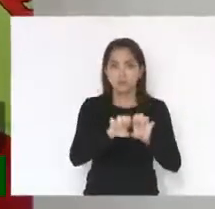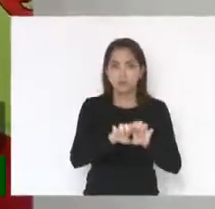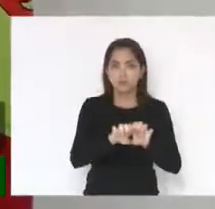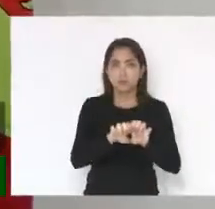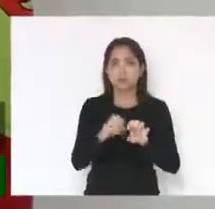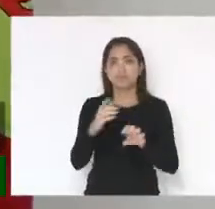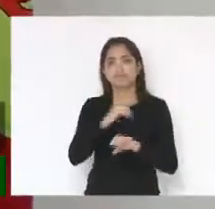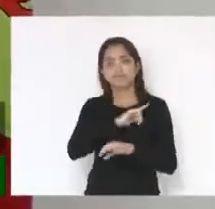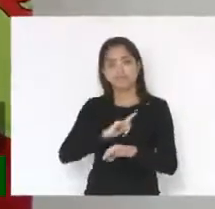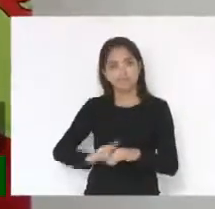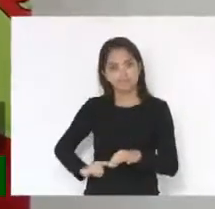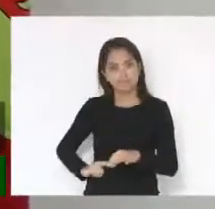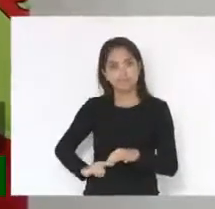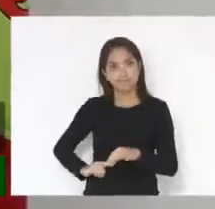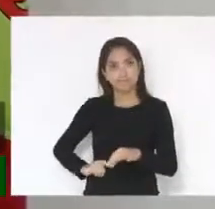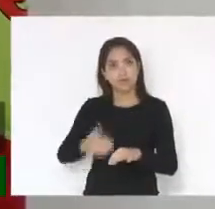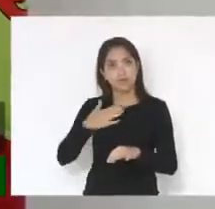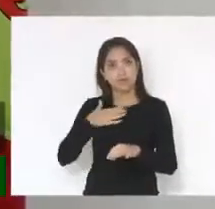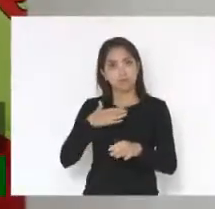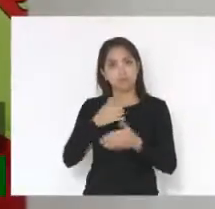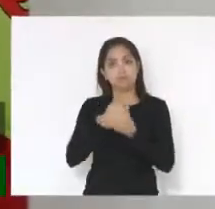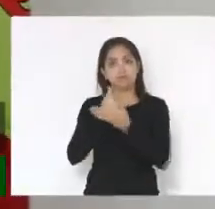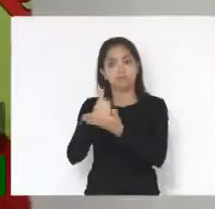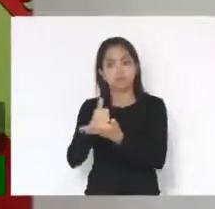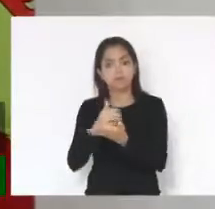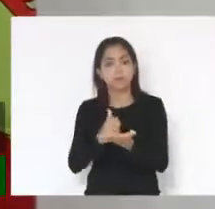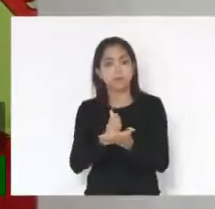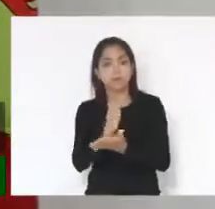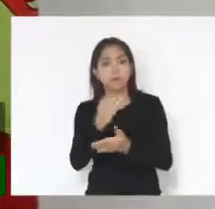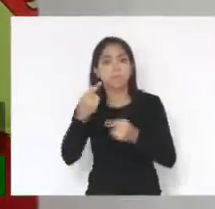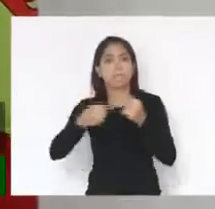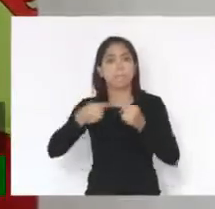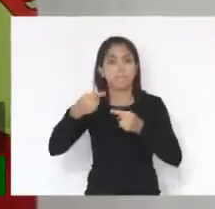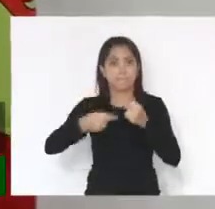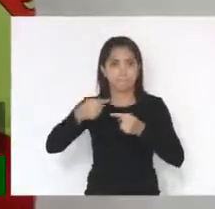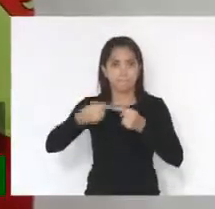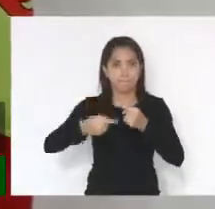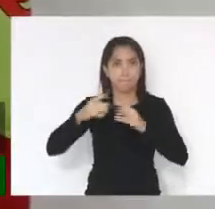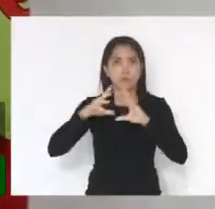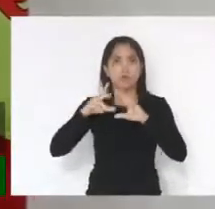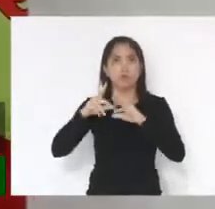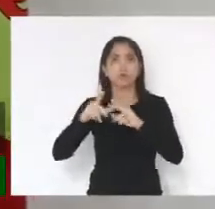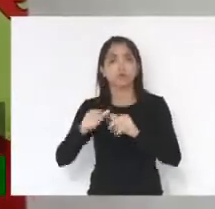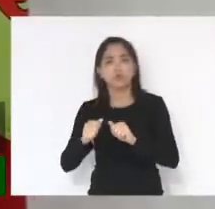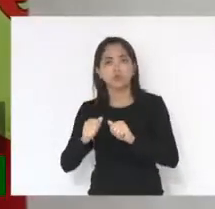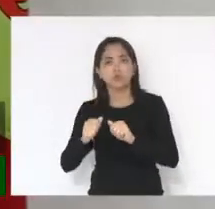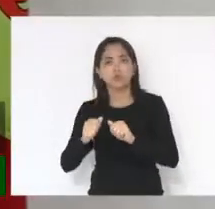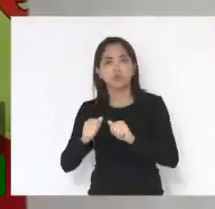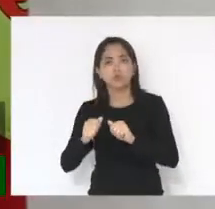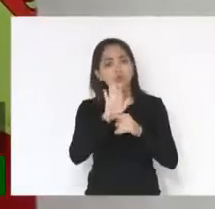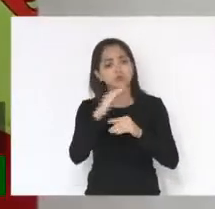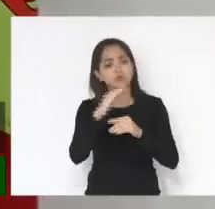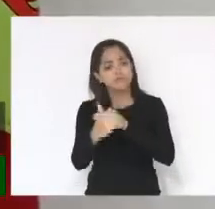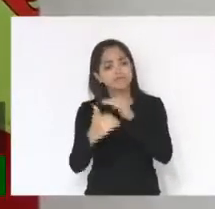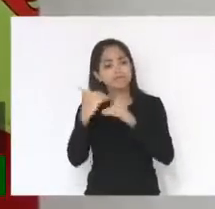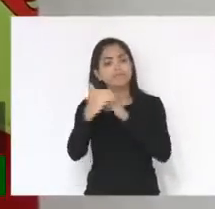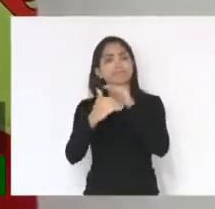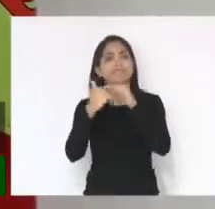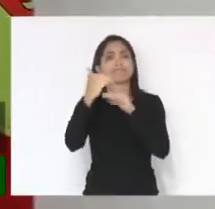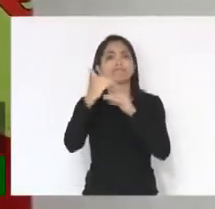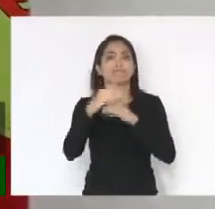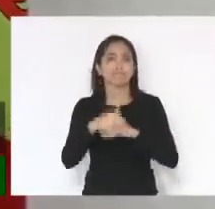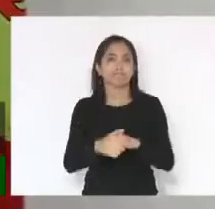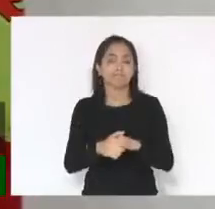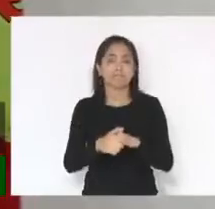Governador, conte comigo para aprovar e debater tudo que contribuir para o avanço do desenvolvimento